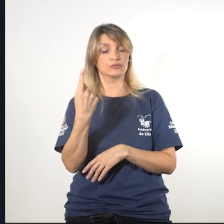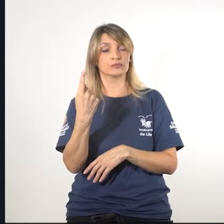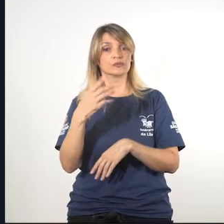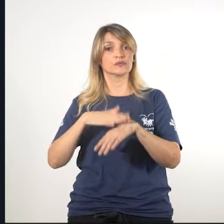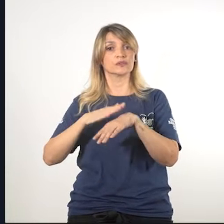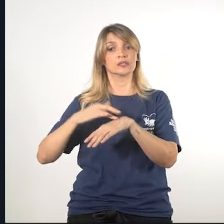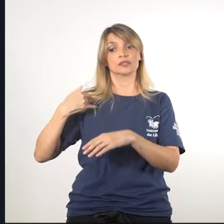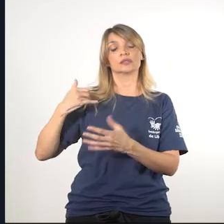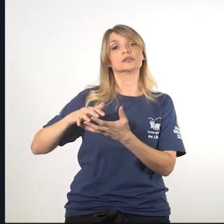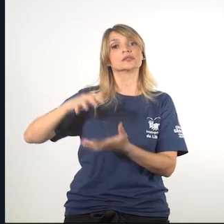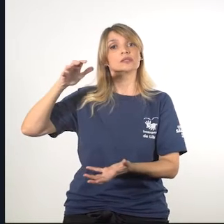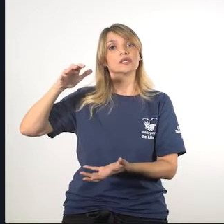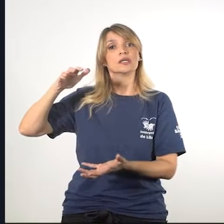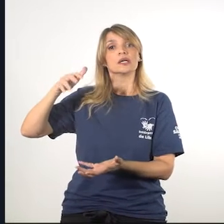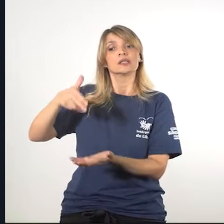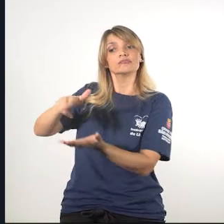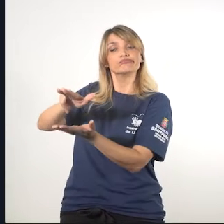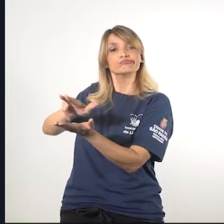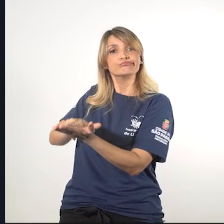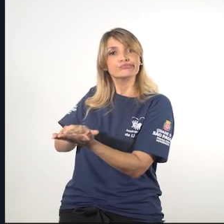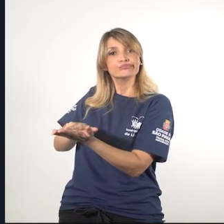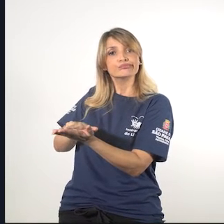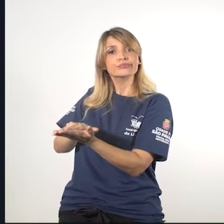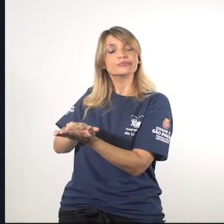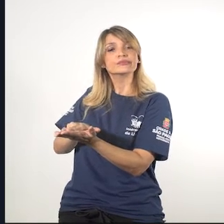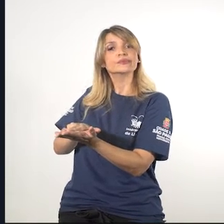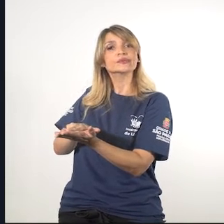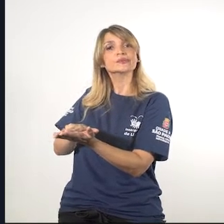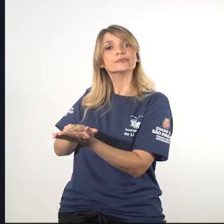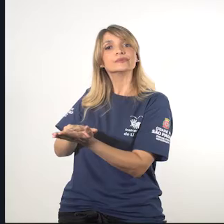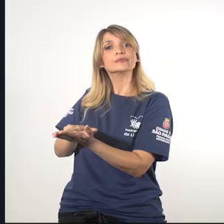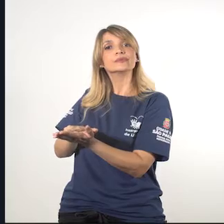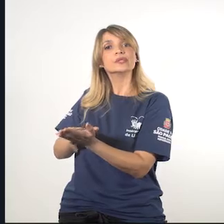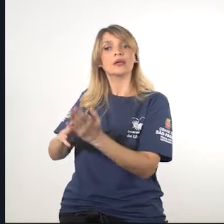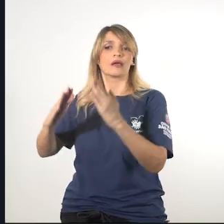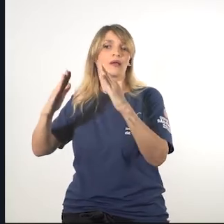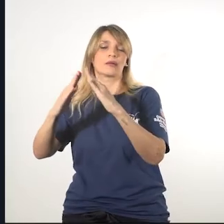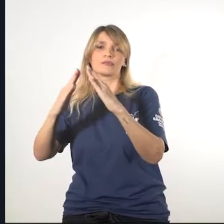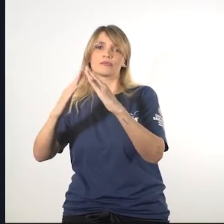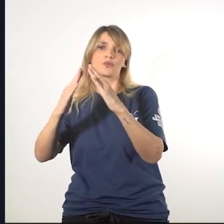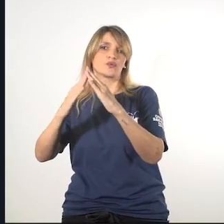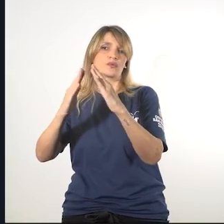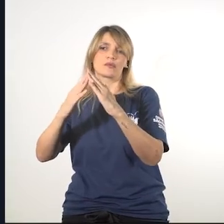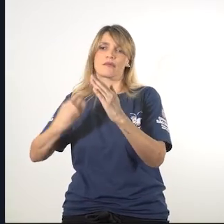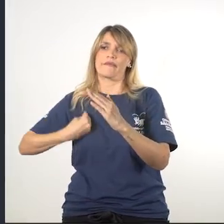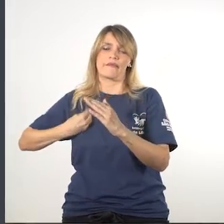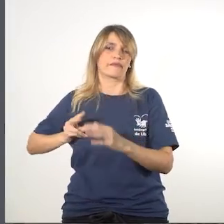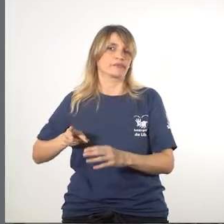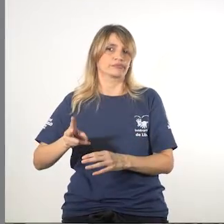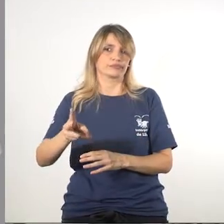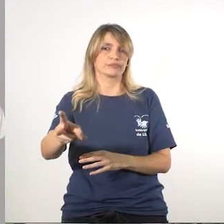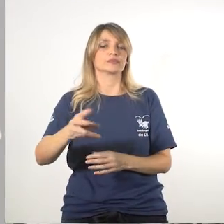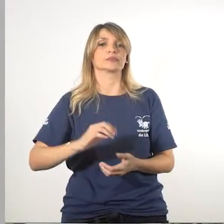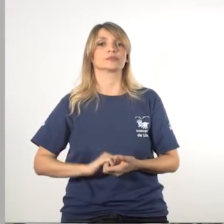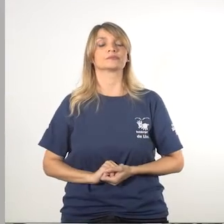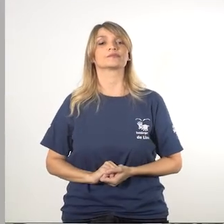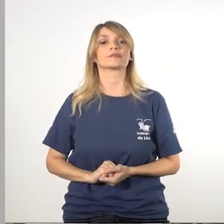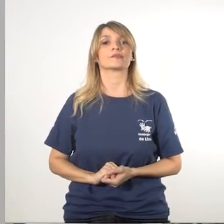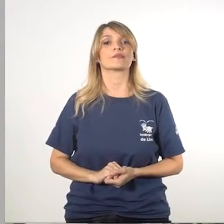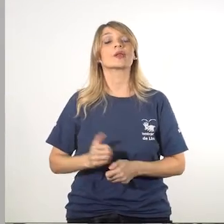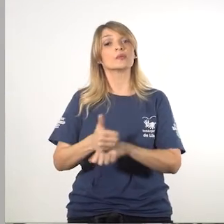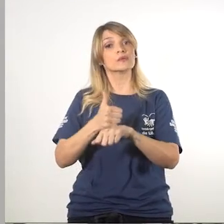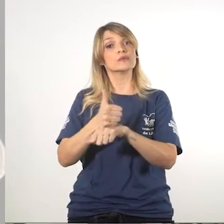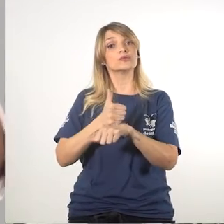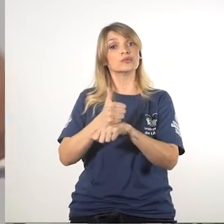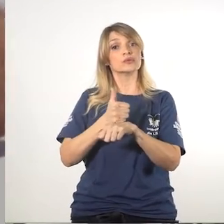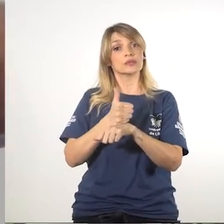dos idosos acamados e residentes em instituições de longa permanência. A Secretaria Municipal e os nossos profissionais irão